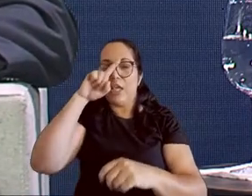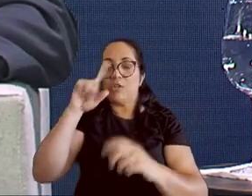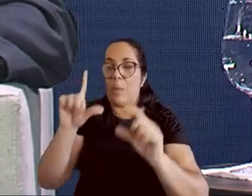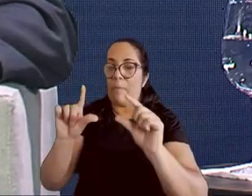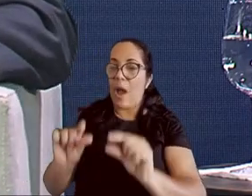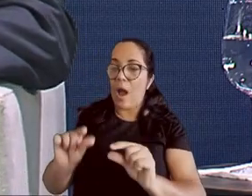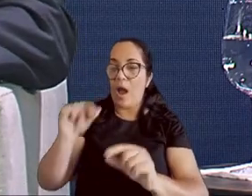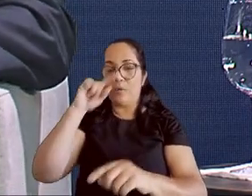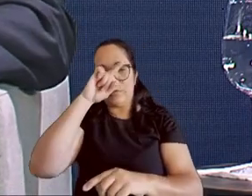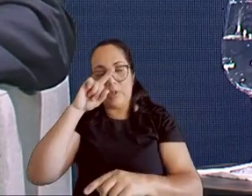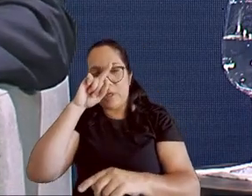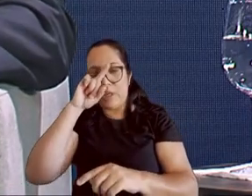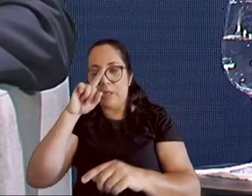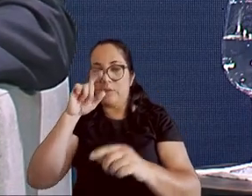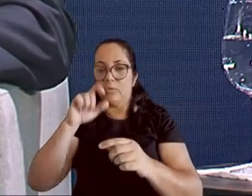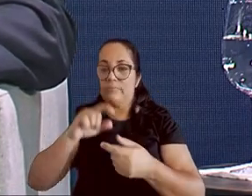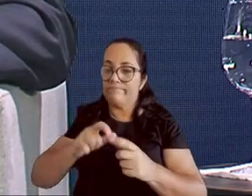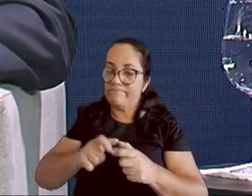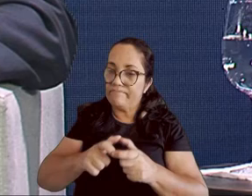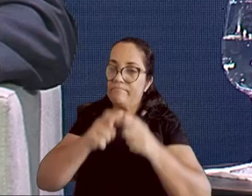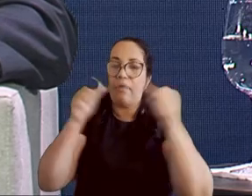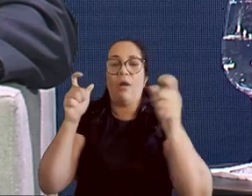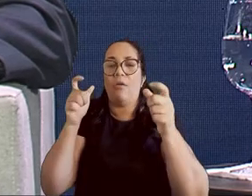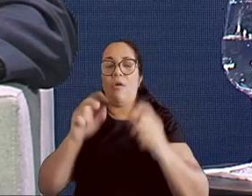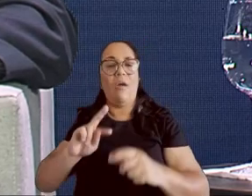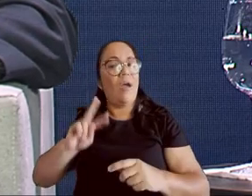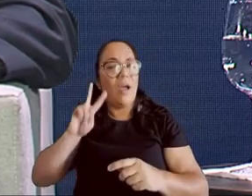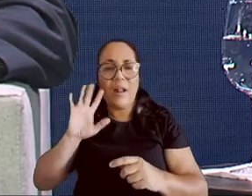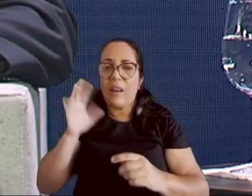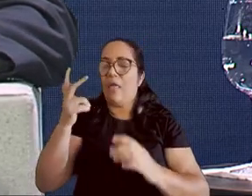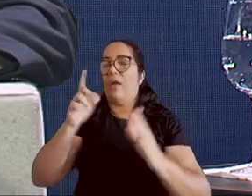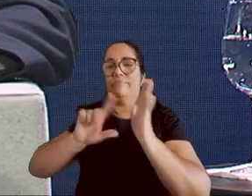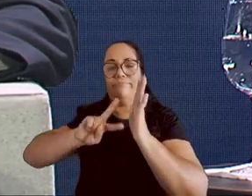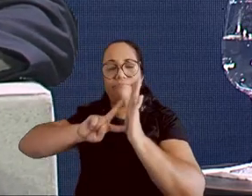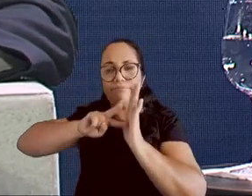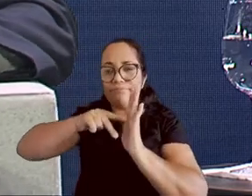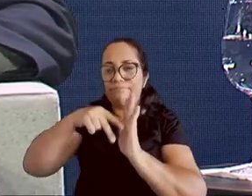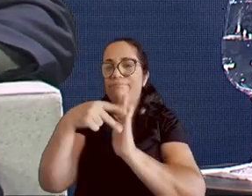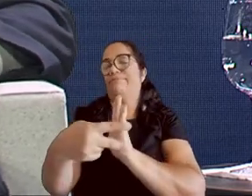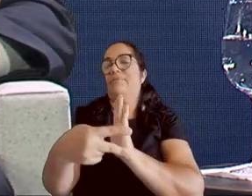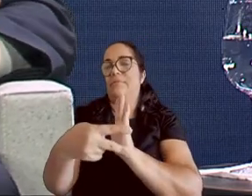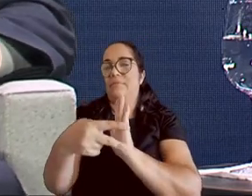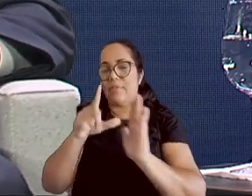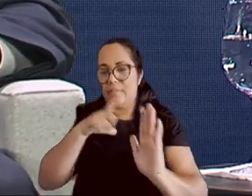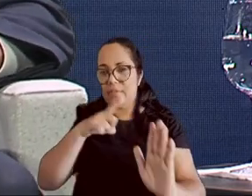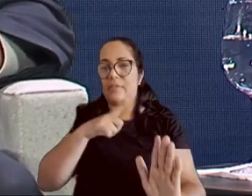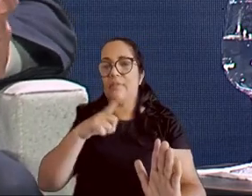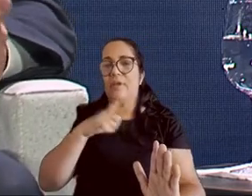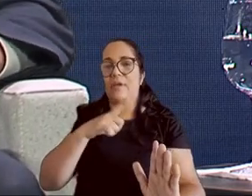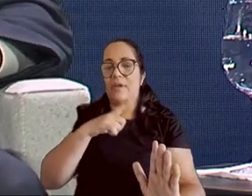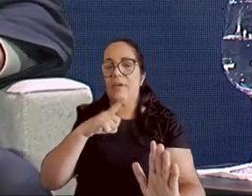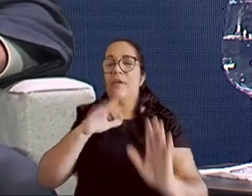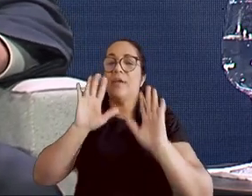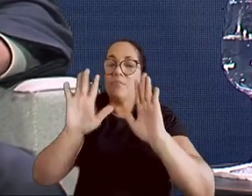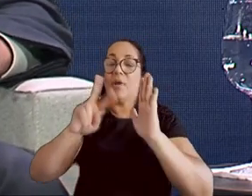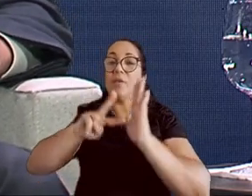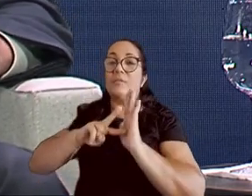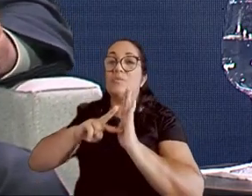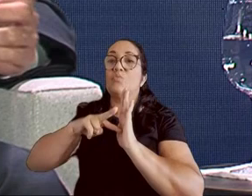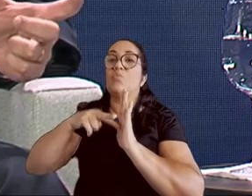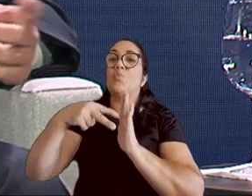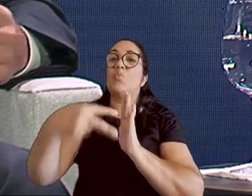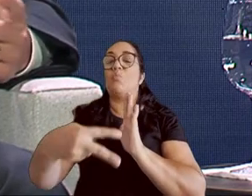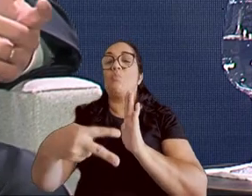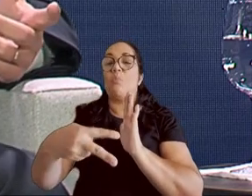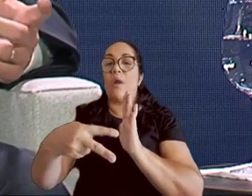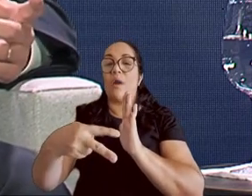óbvio que elas estão impactadas né por essa despesa financeira mais alta mas acho que o impacto diria a Marginal né acho que